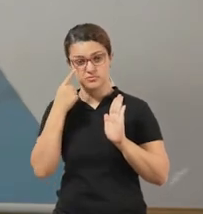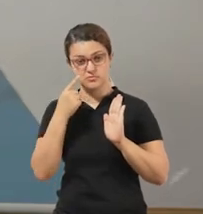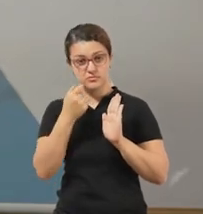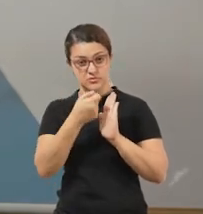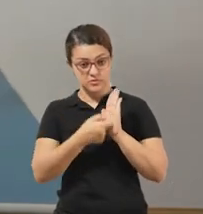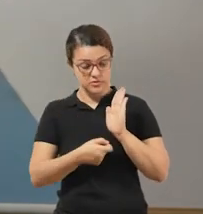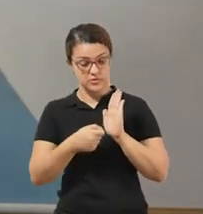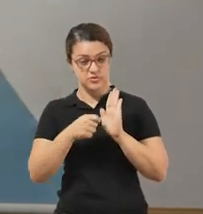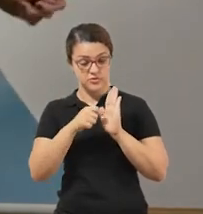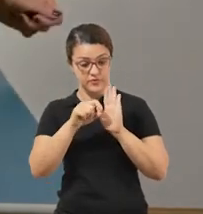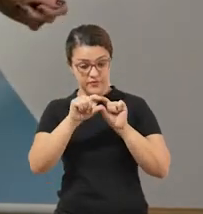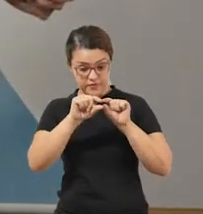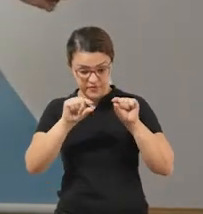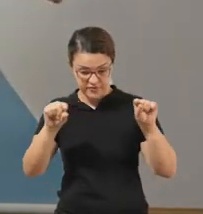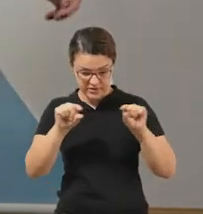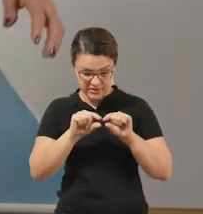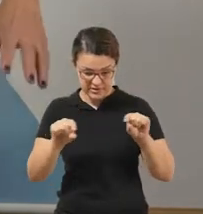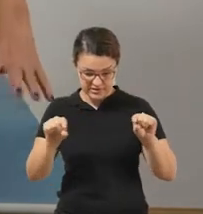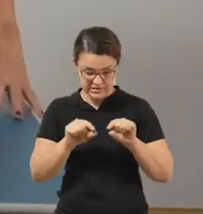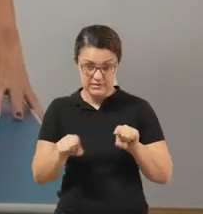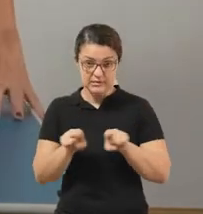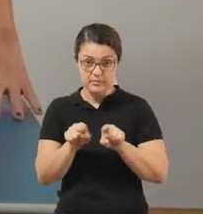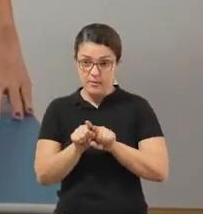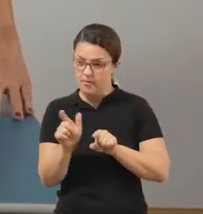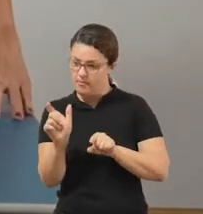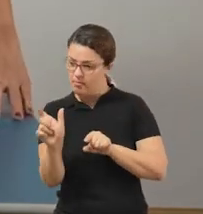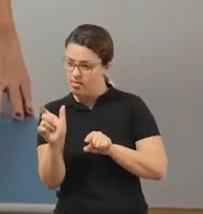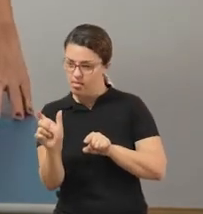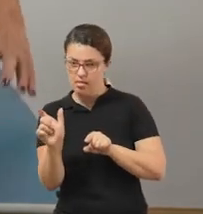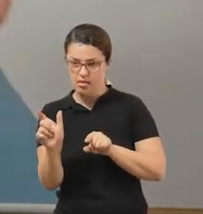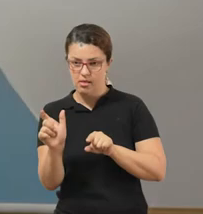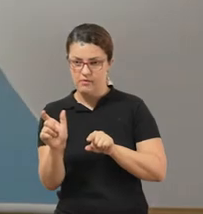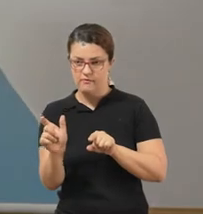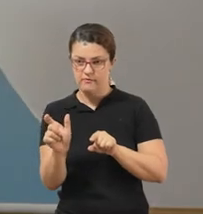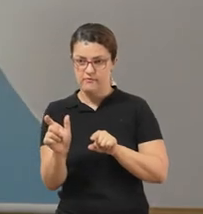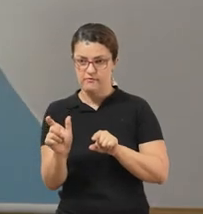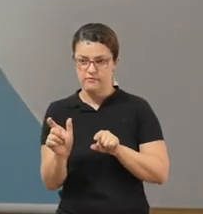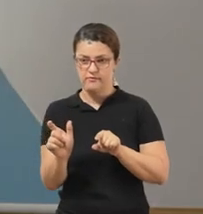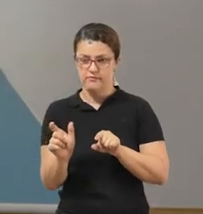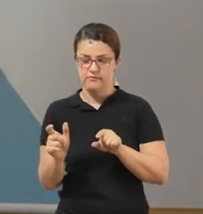as frases e algumas palavras soltas. Você vai